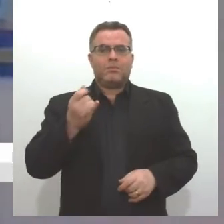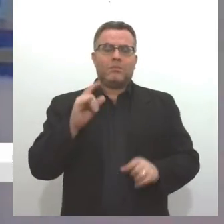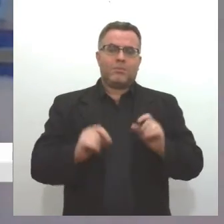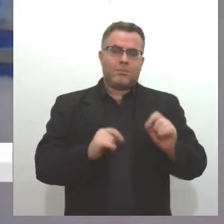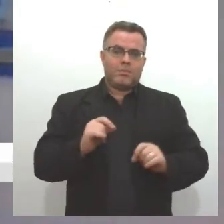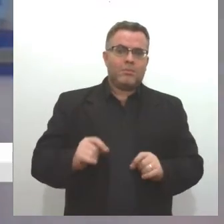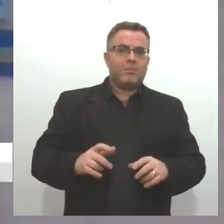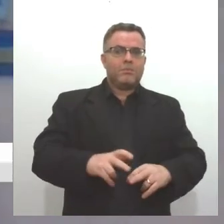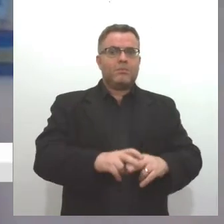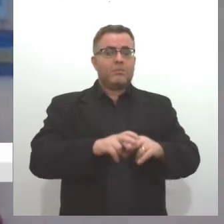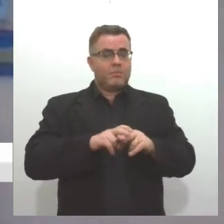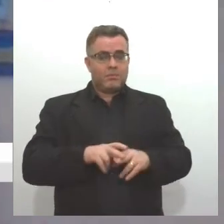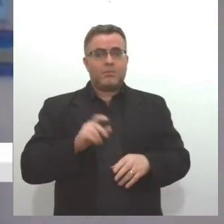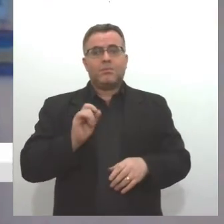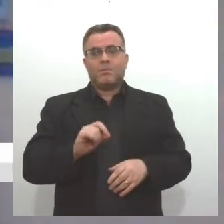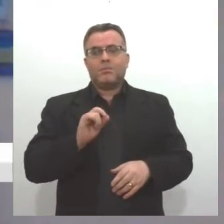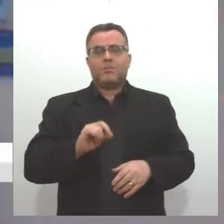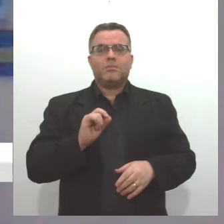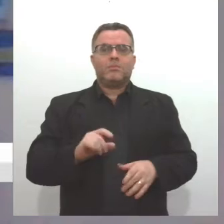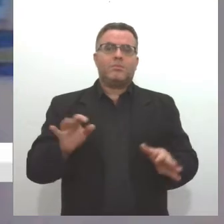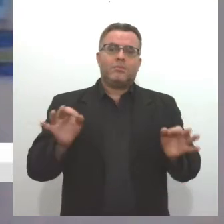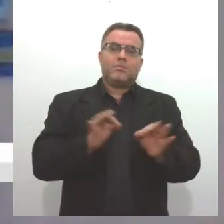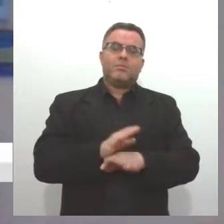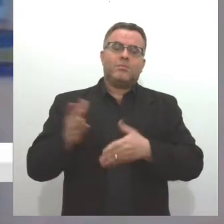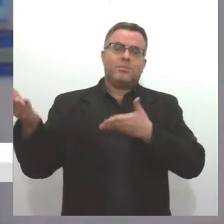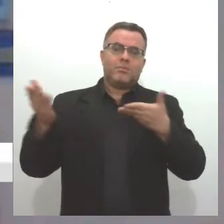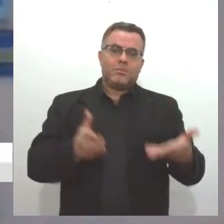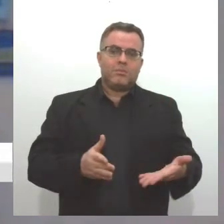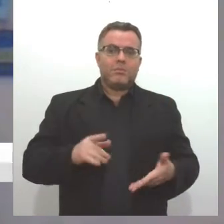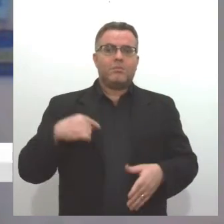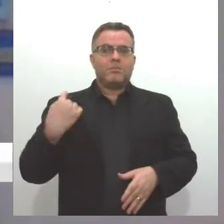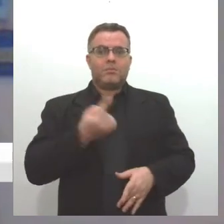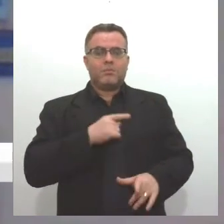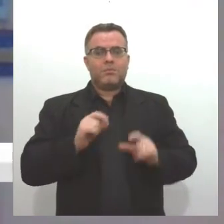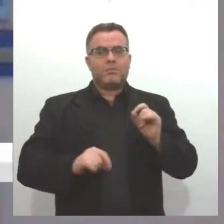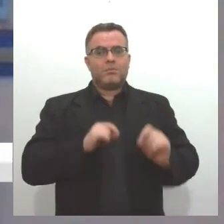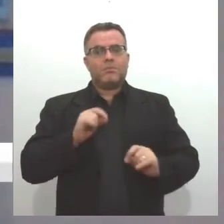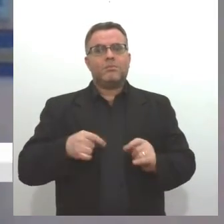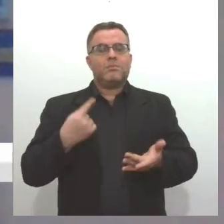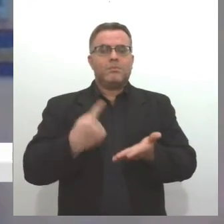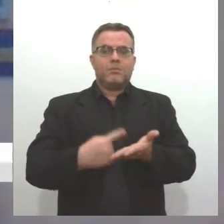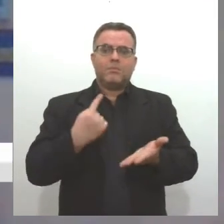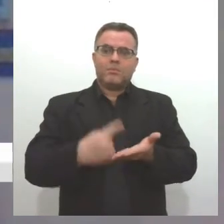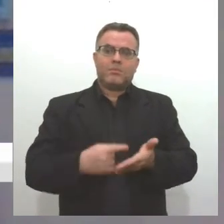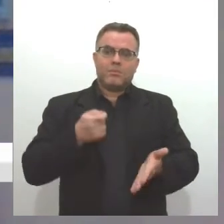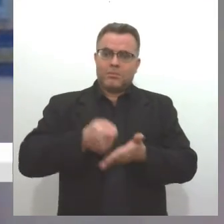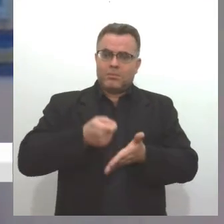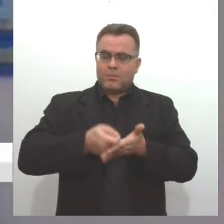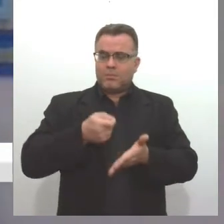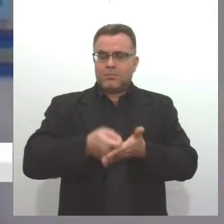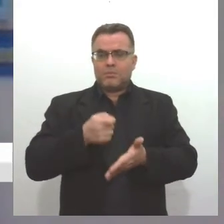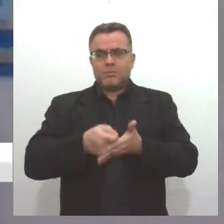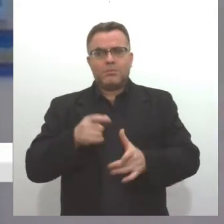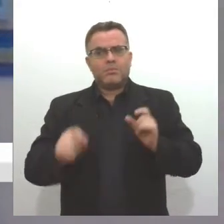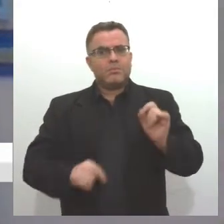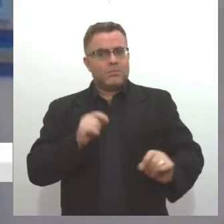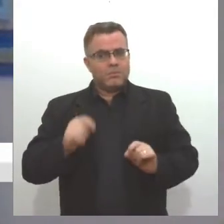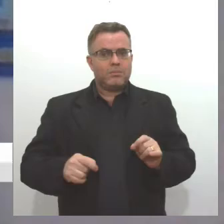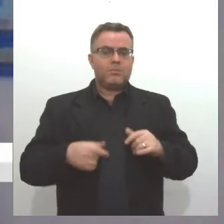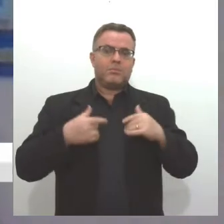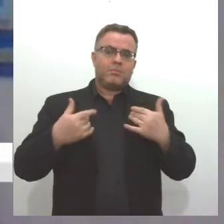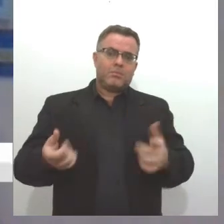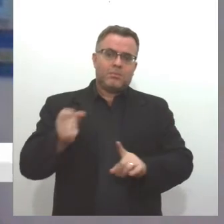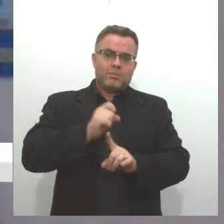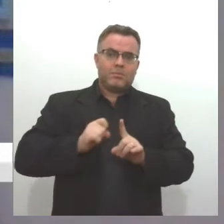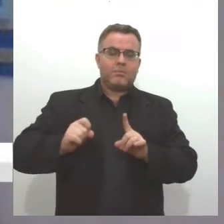uma negligência com a vida de pessoas, e que a gente ainda, mesmo incisivamente, cobrando como entidades da sociedade civil,